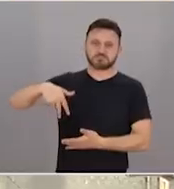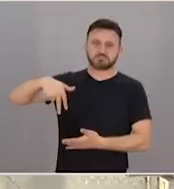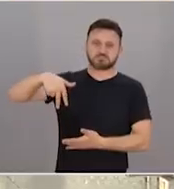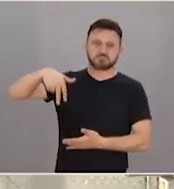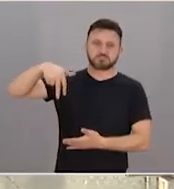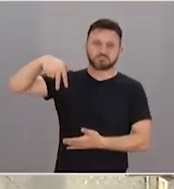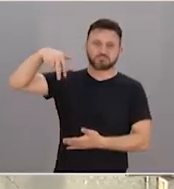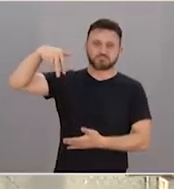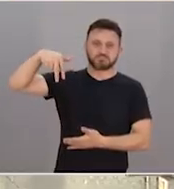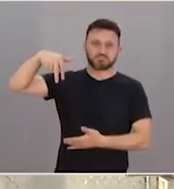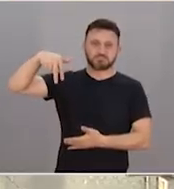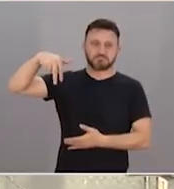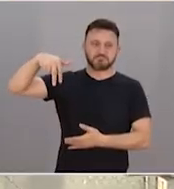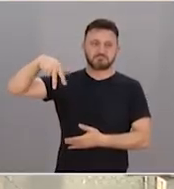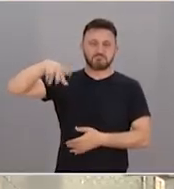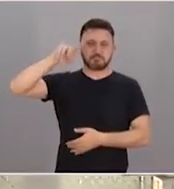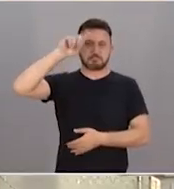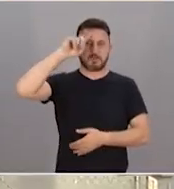depois do primado de Pedro,